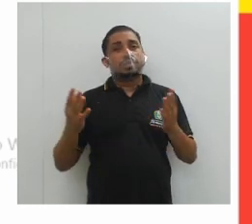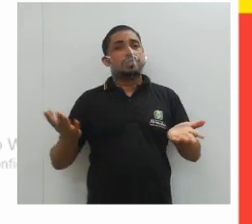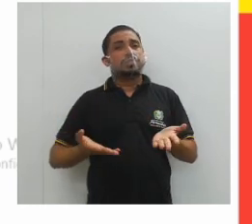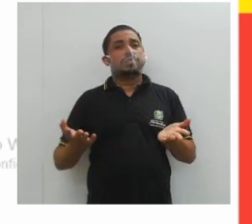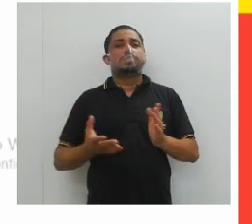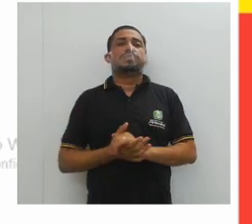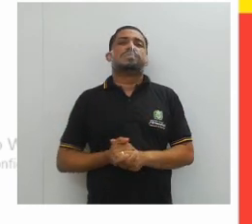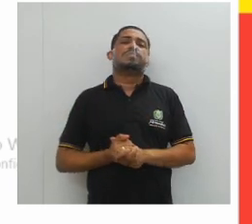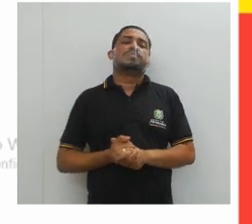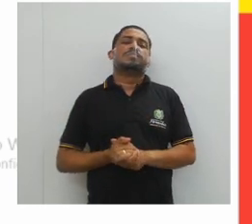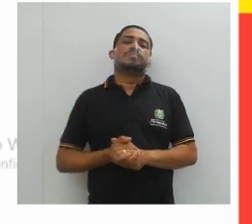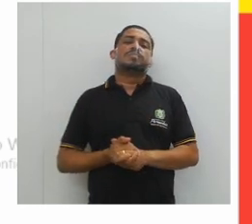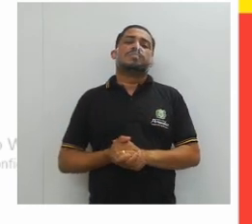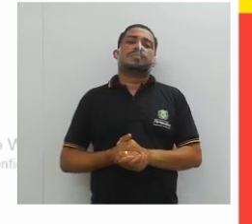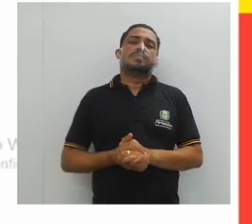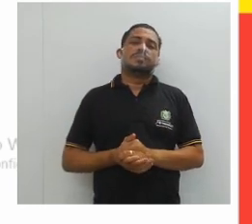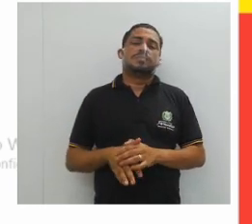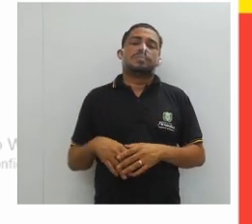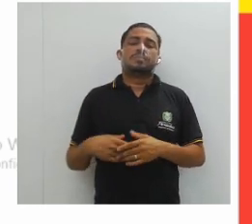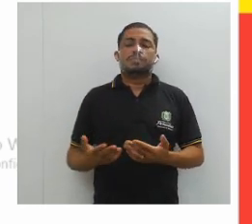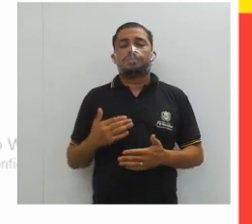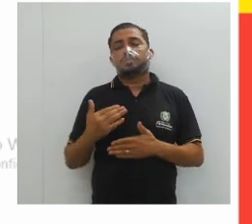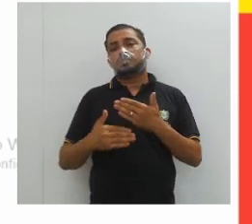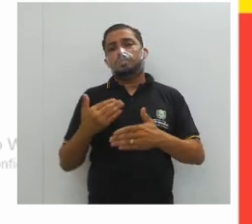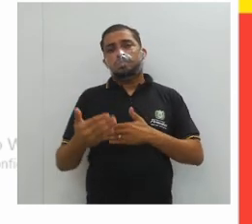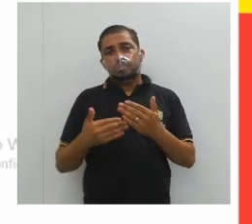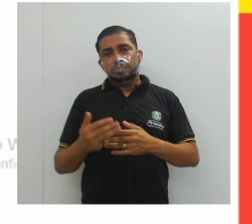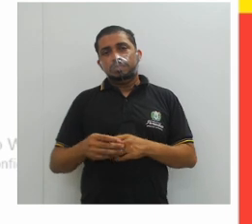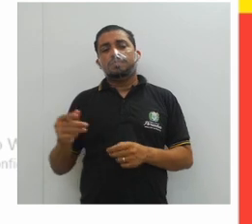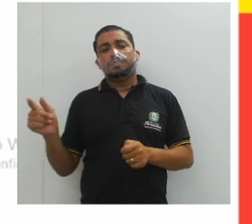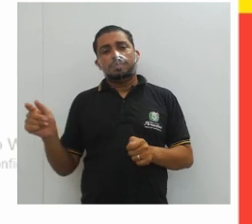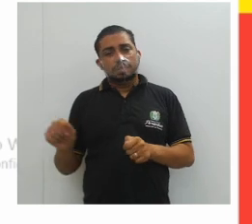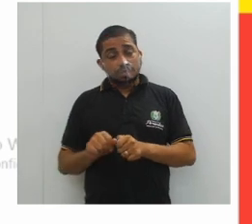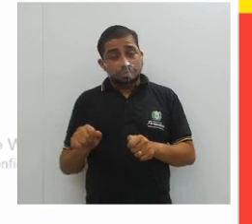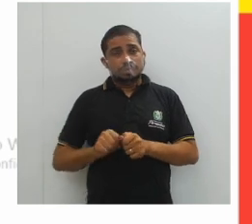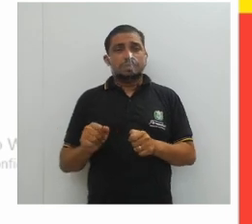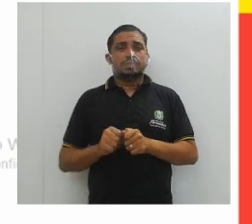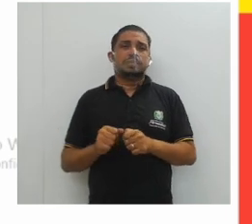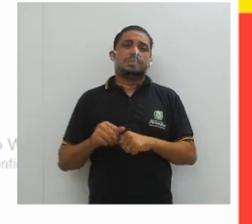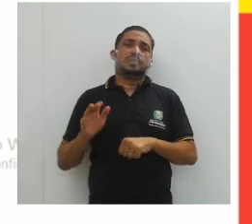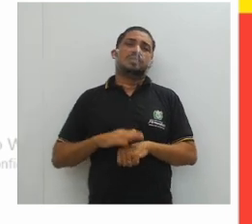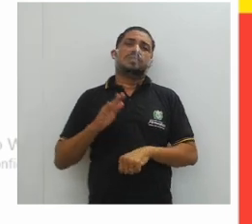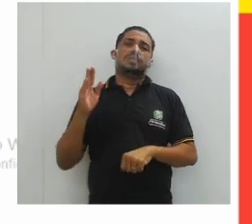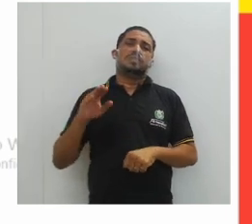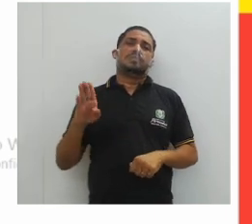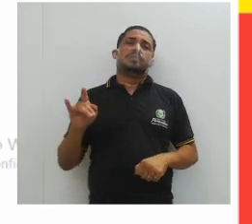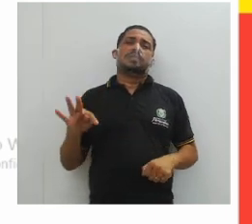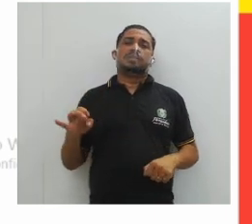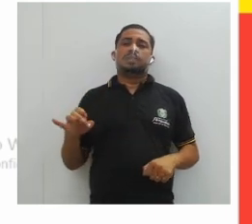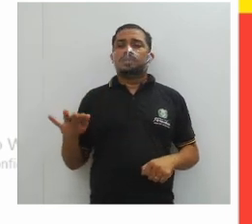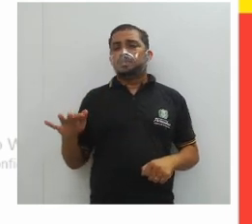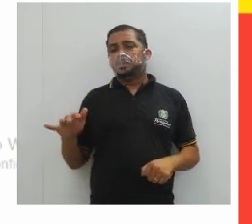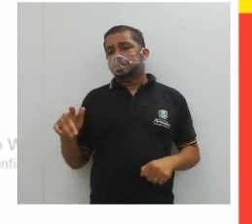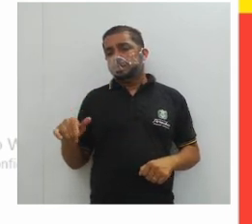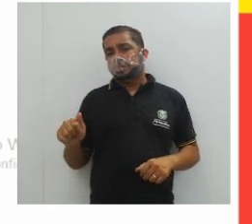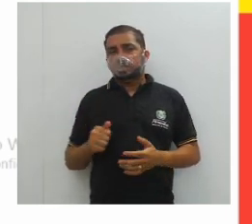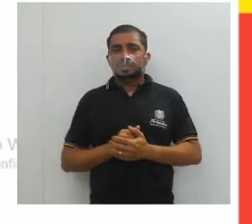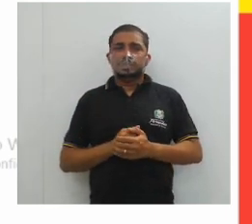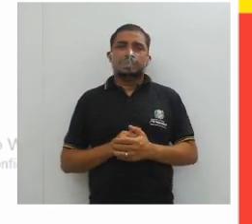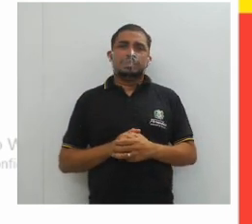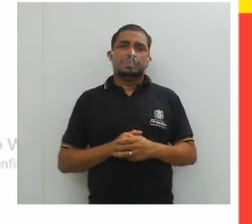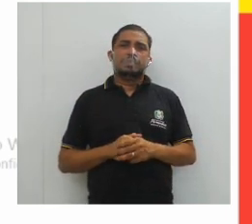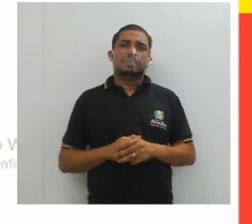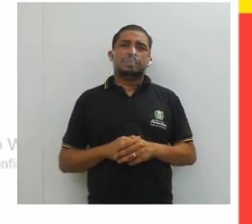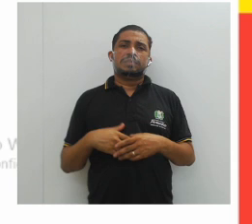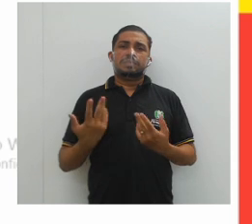hoje por aqui, né? Então os processos foram acontecendo, automação, biotecnologia e